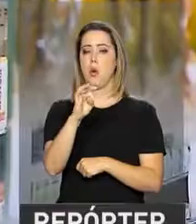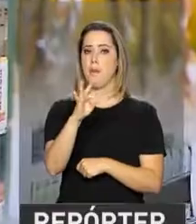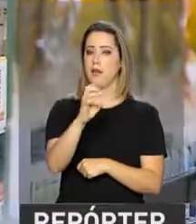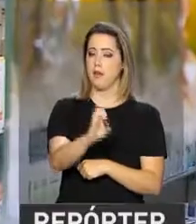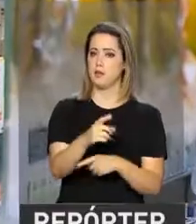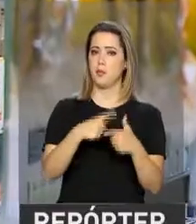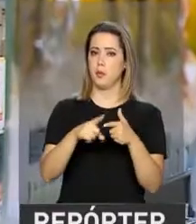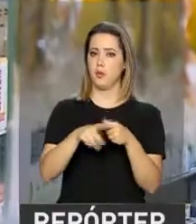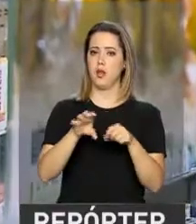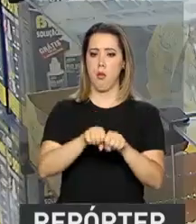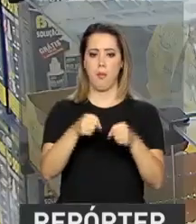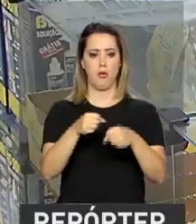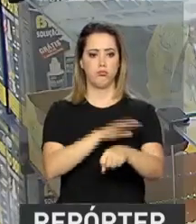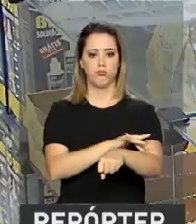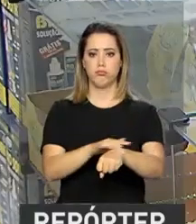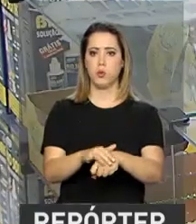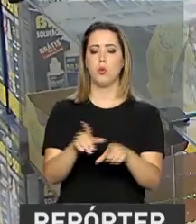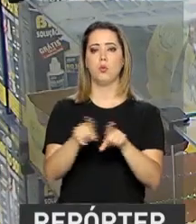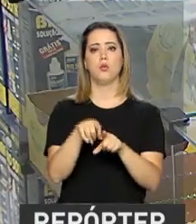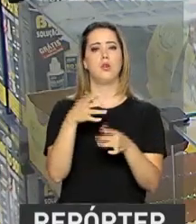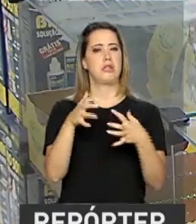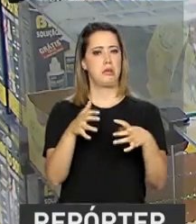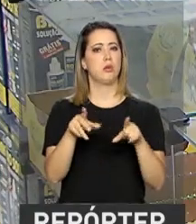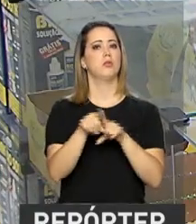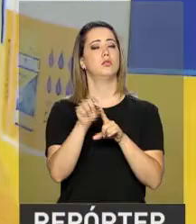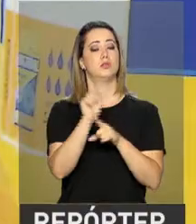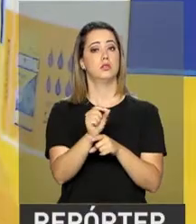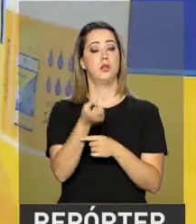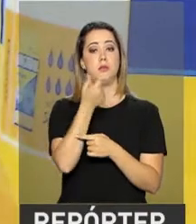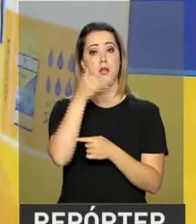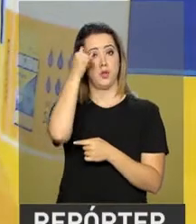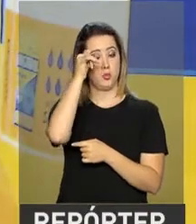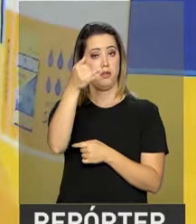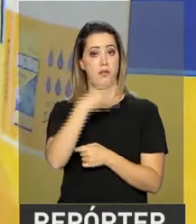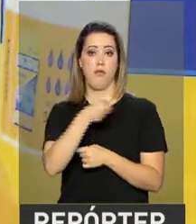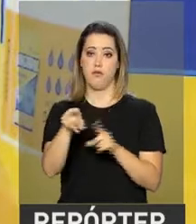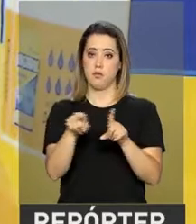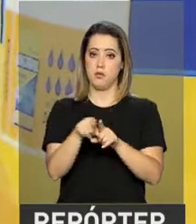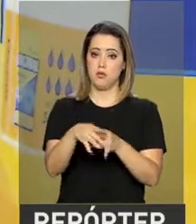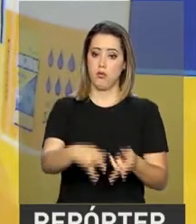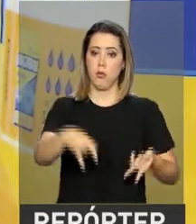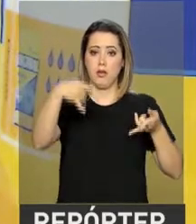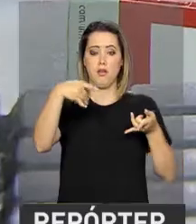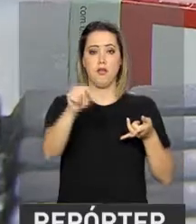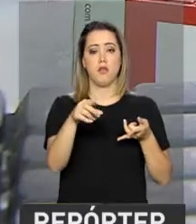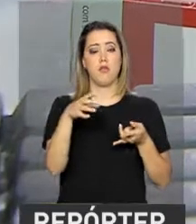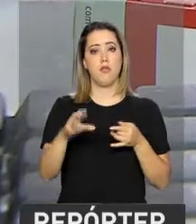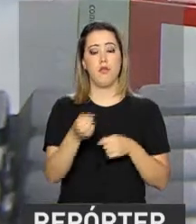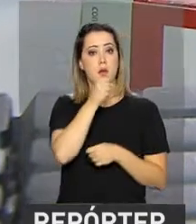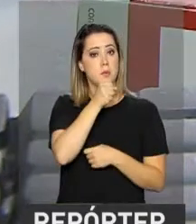osteoporose doença de parkinson além de contraceptivos e fraldas geriátricas alguns